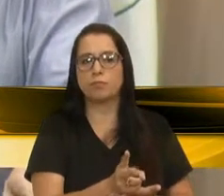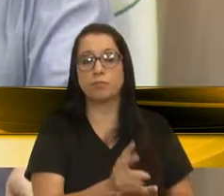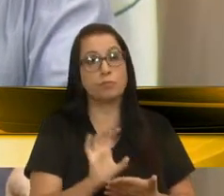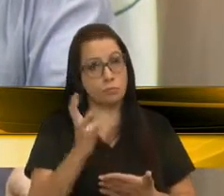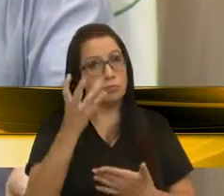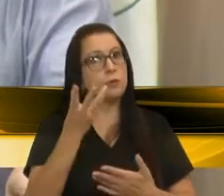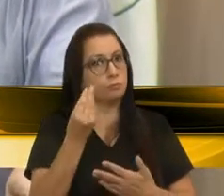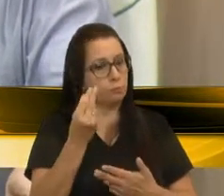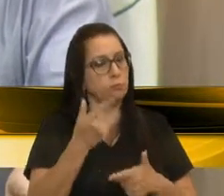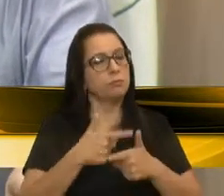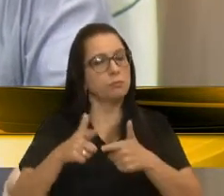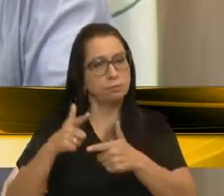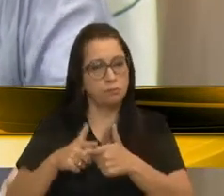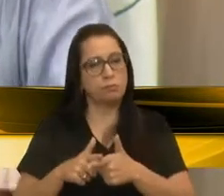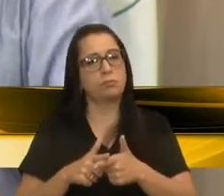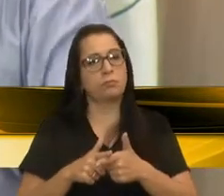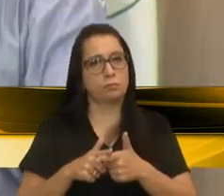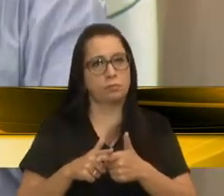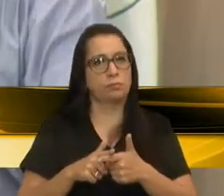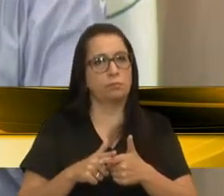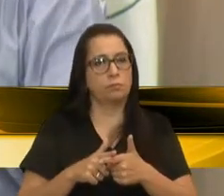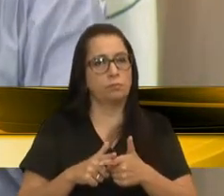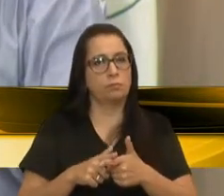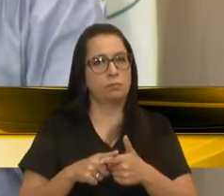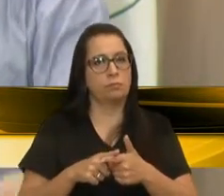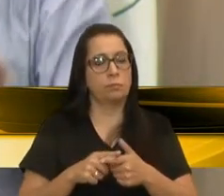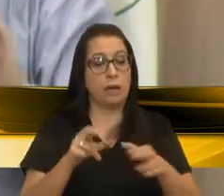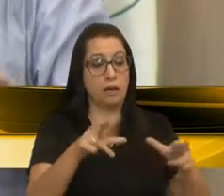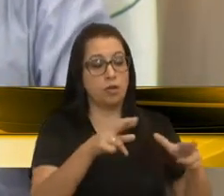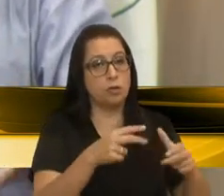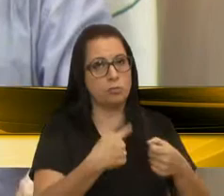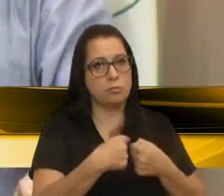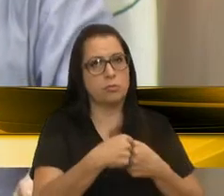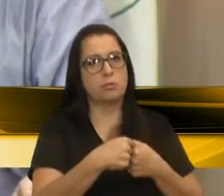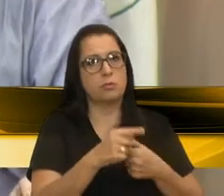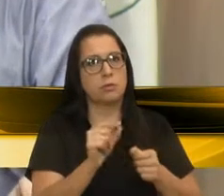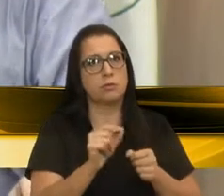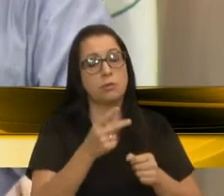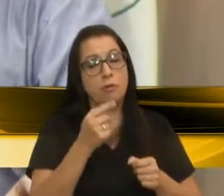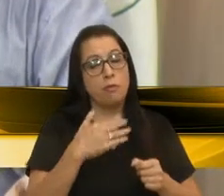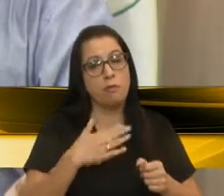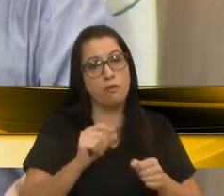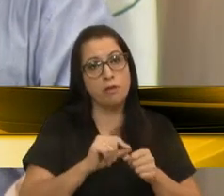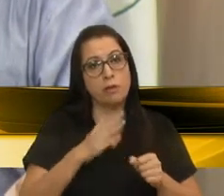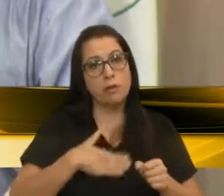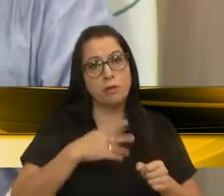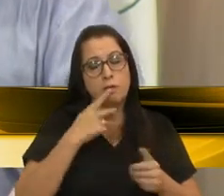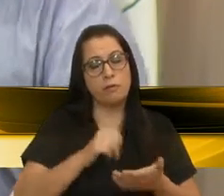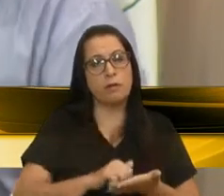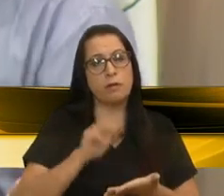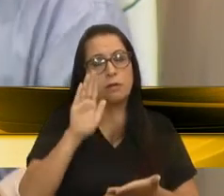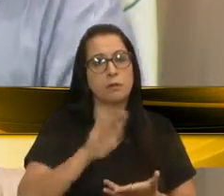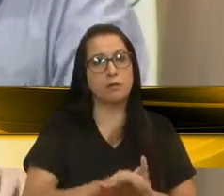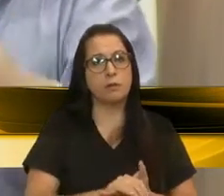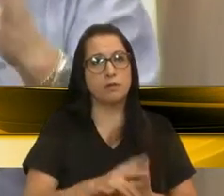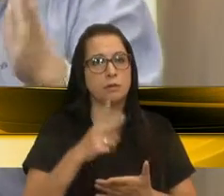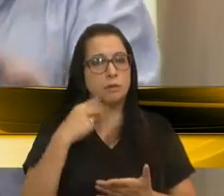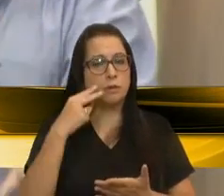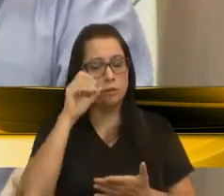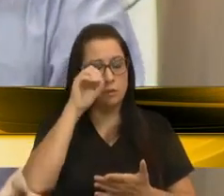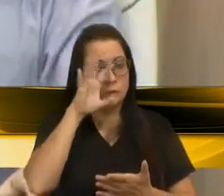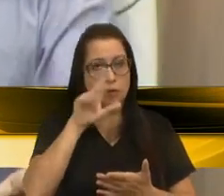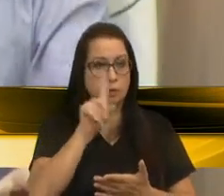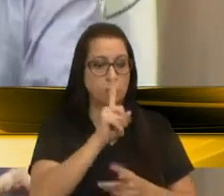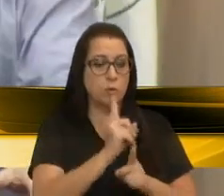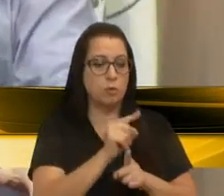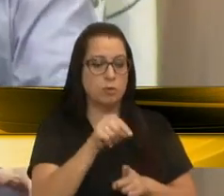resolveria muitos problemas, né, a nível da cidade. Então, faça esse registro. O vereador Fiuza não se